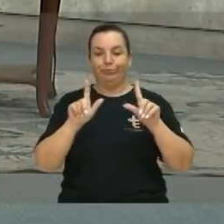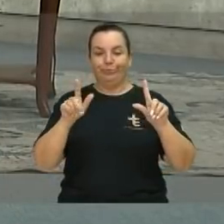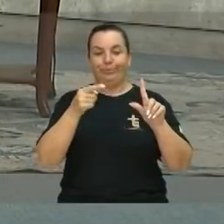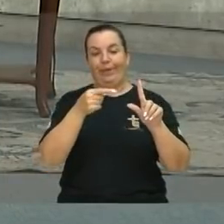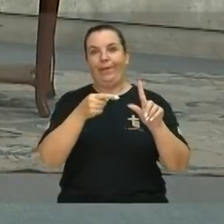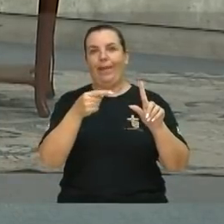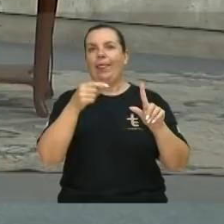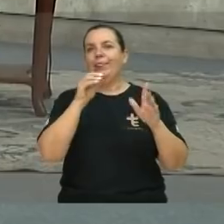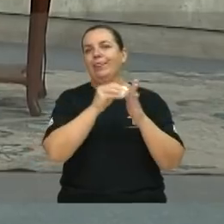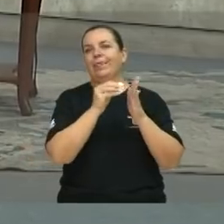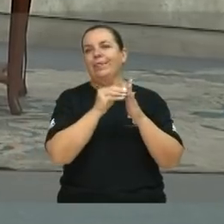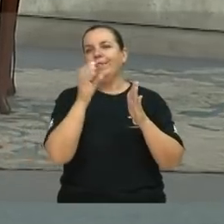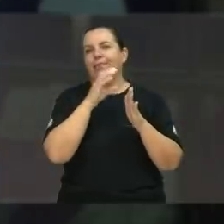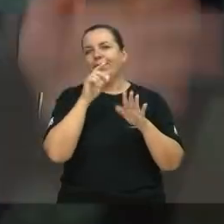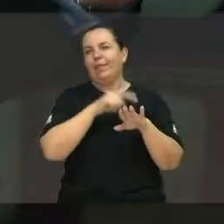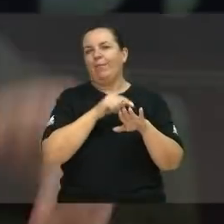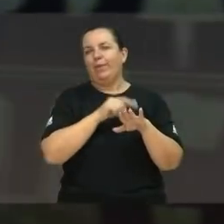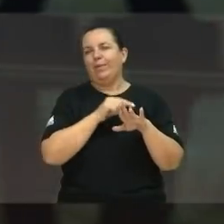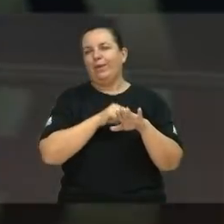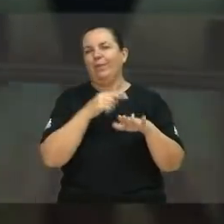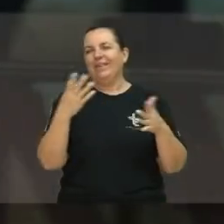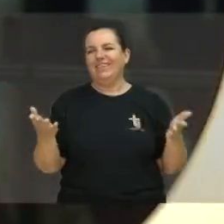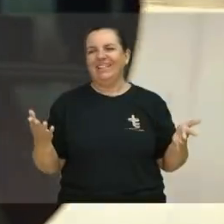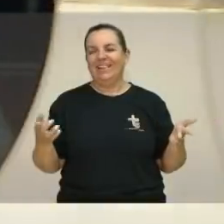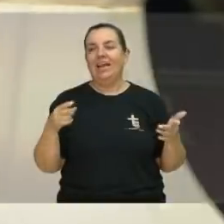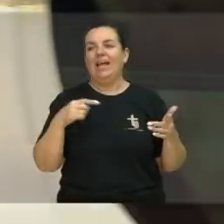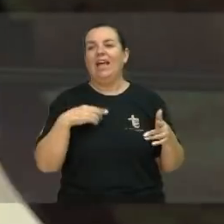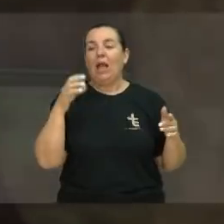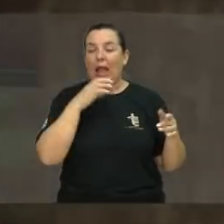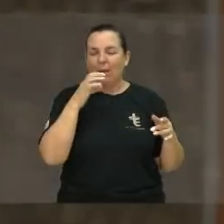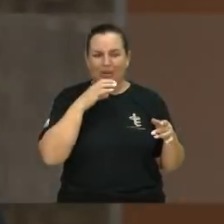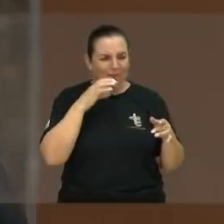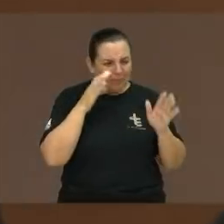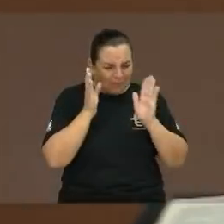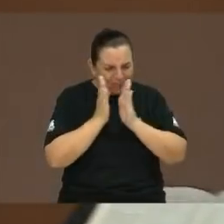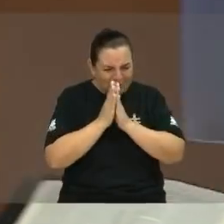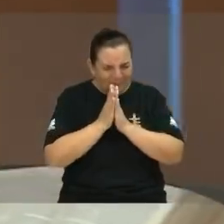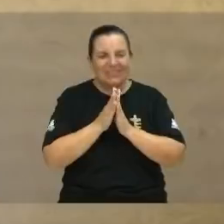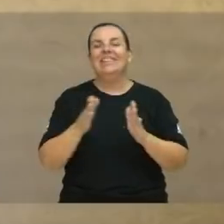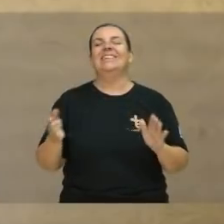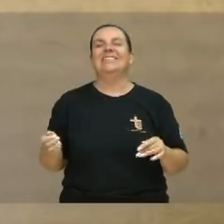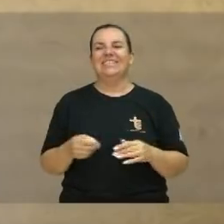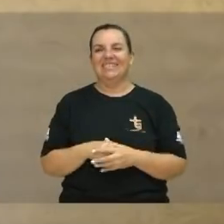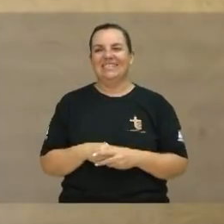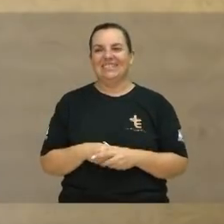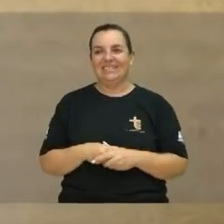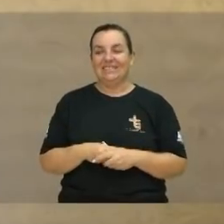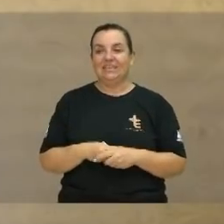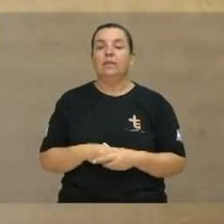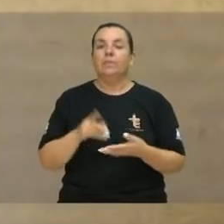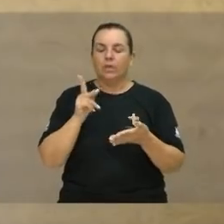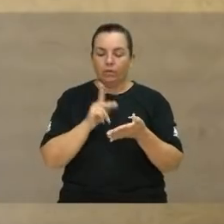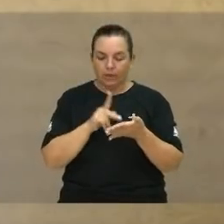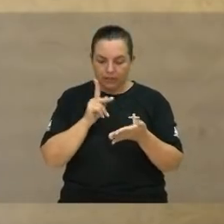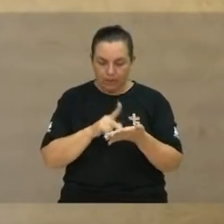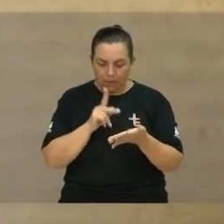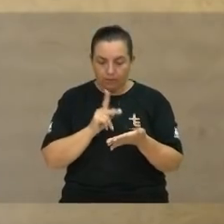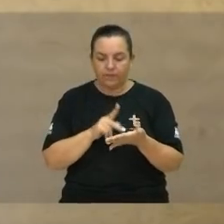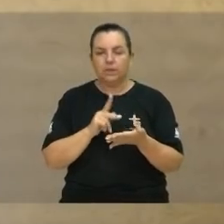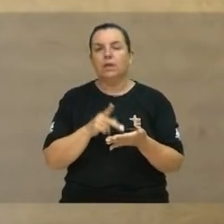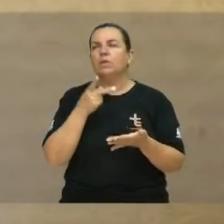tempo rápido rápido por favor aí o próximo versículo em verdade em verdade vos digo